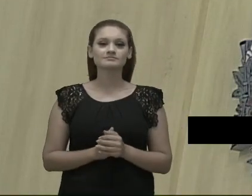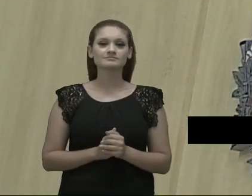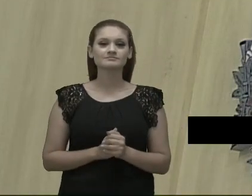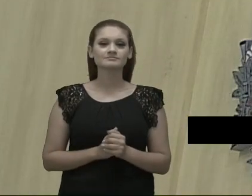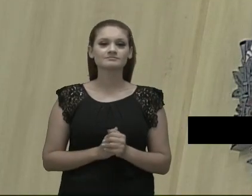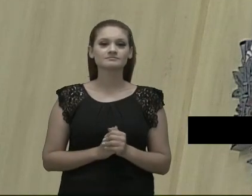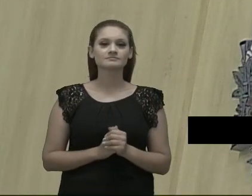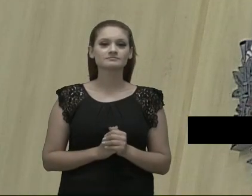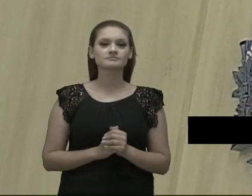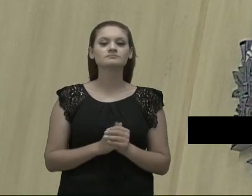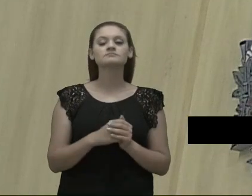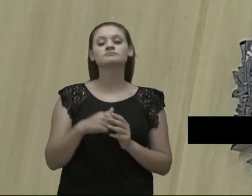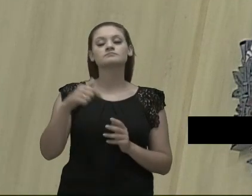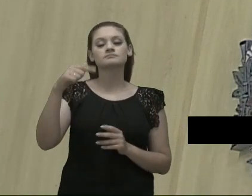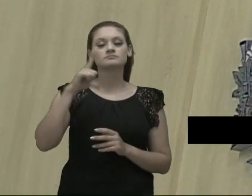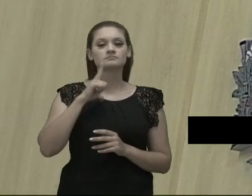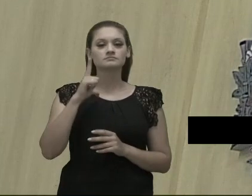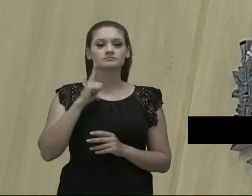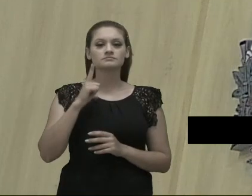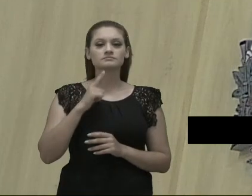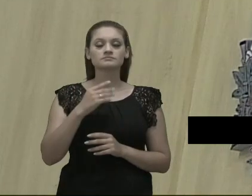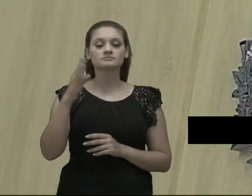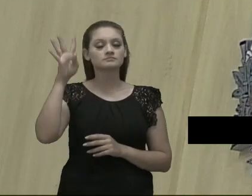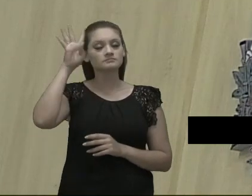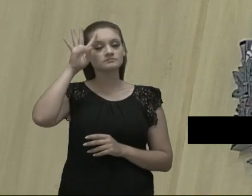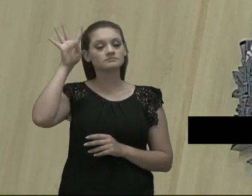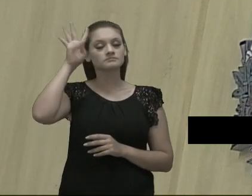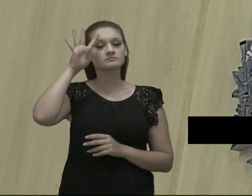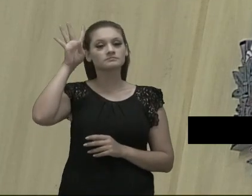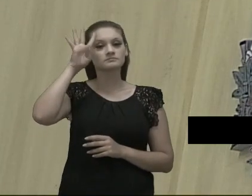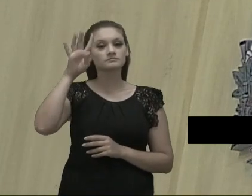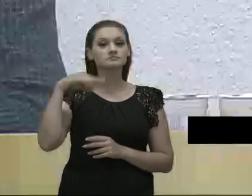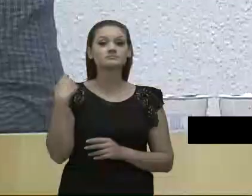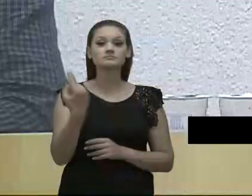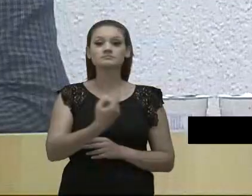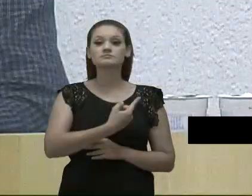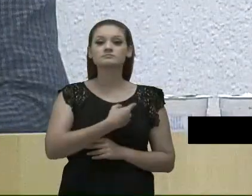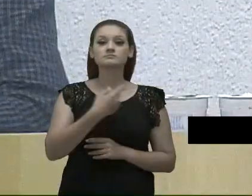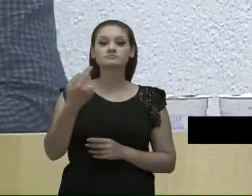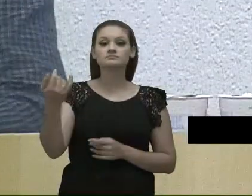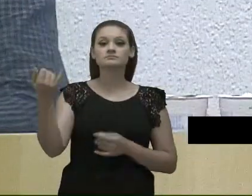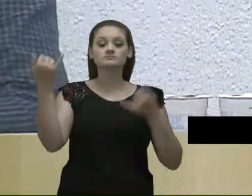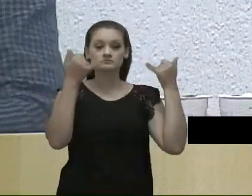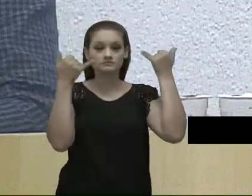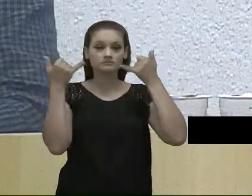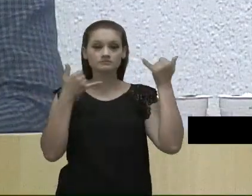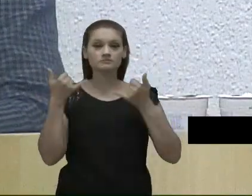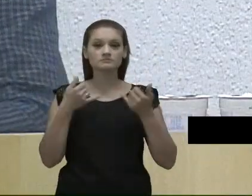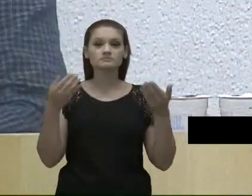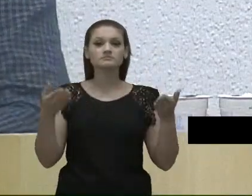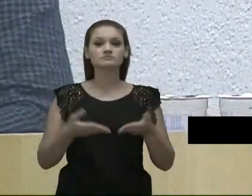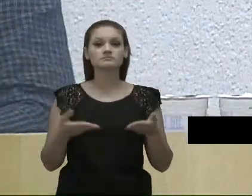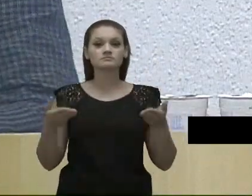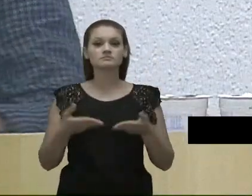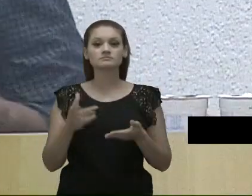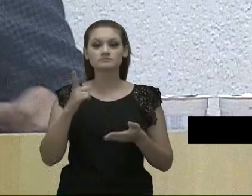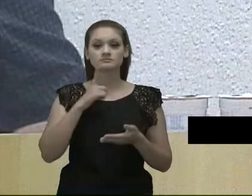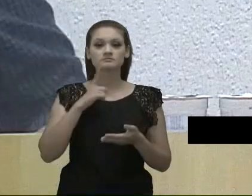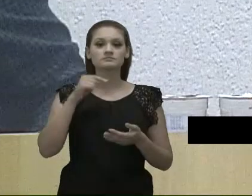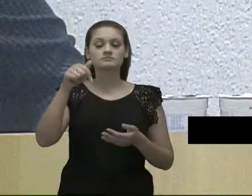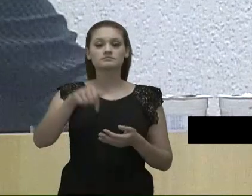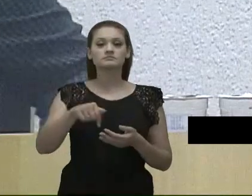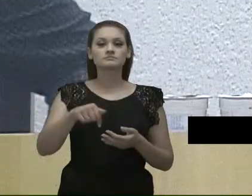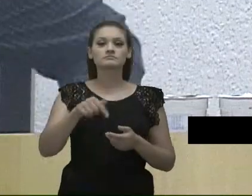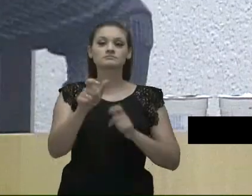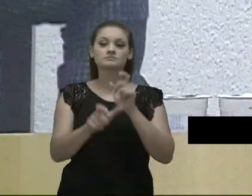Na última oitiva que teve na última quarta-feira, nós recebemos algumas informações e hoje teria que estar aqui